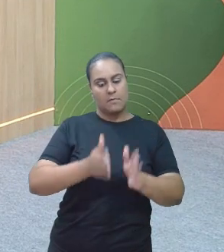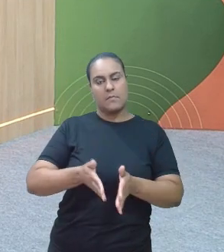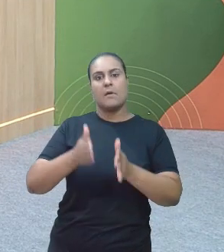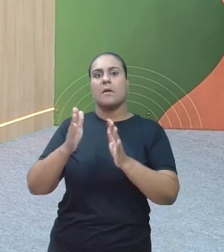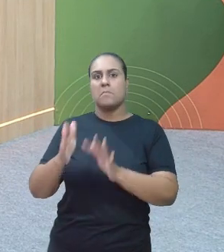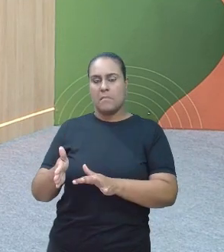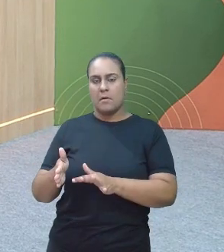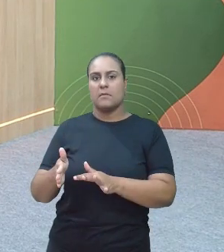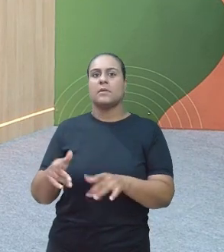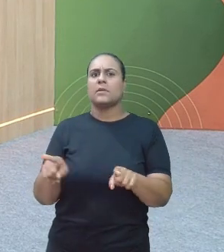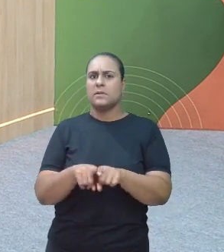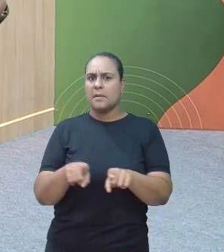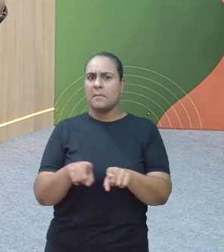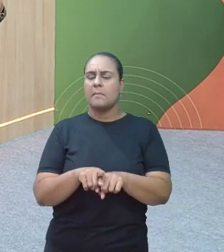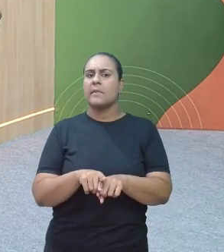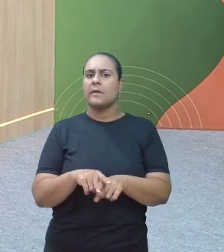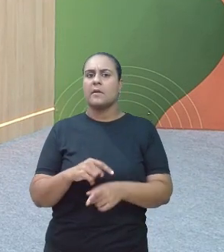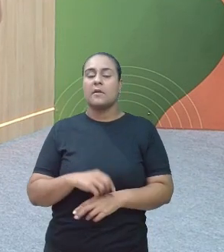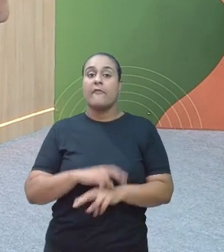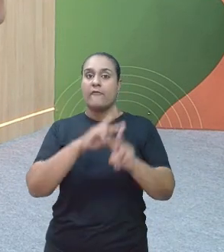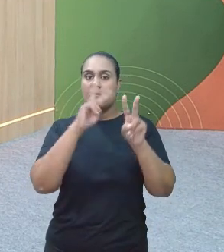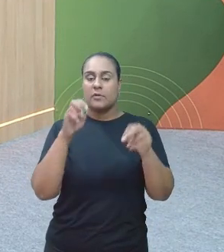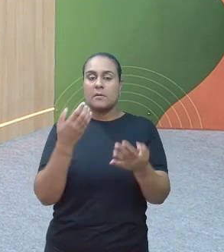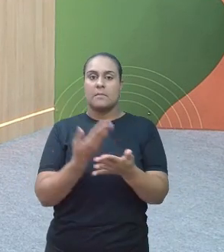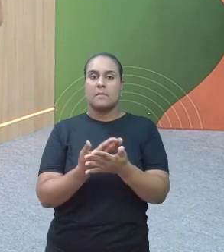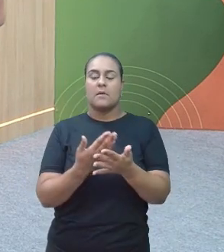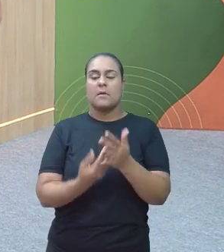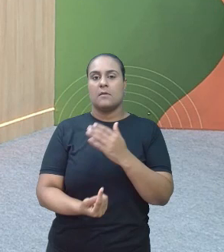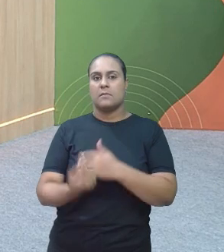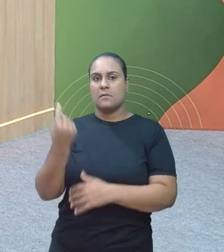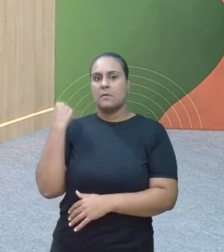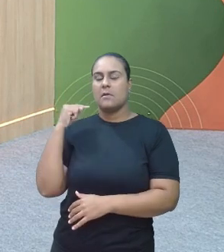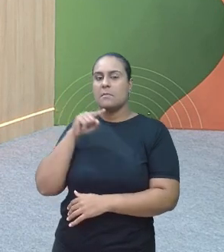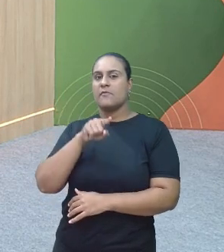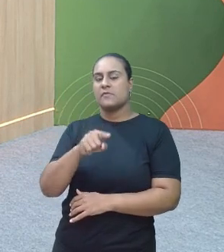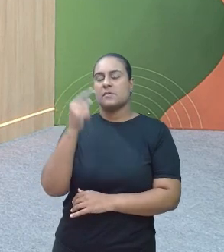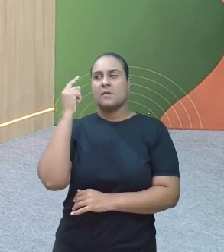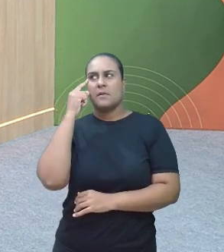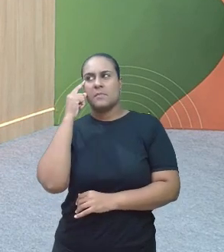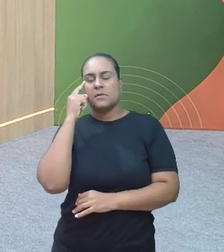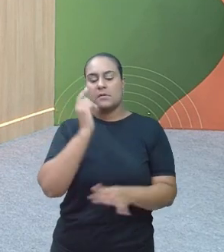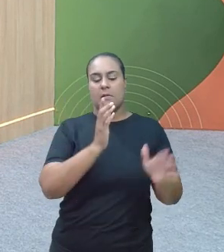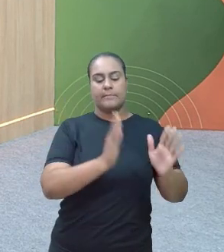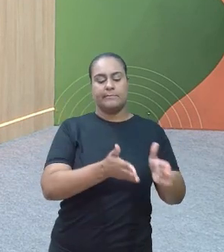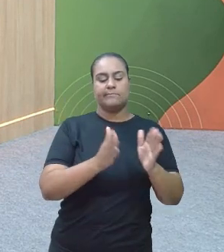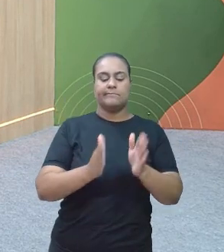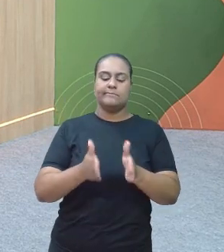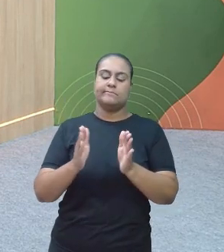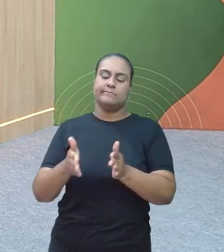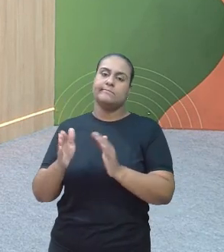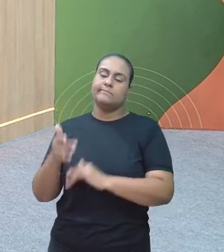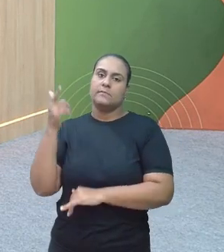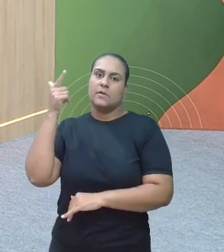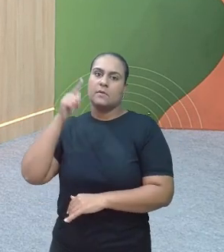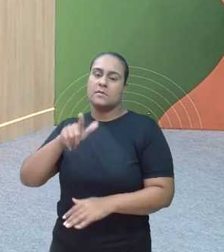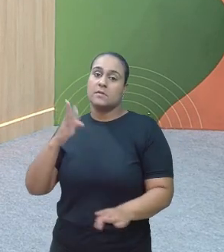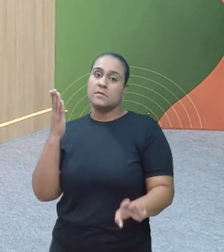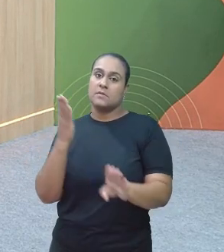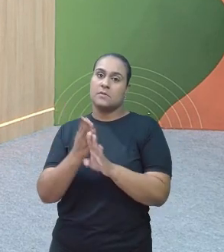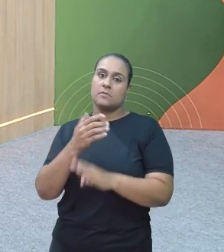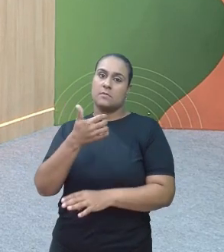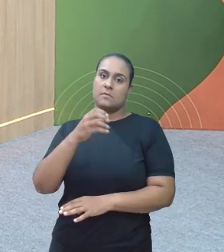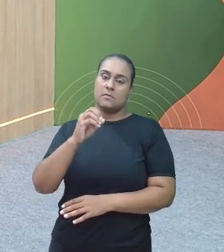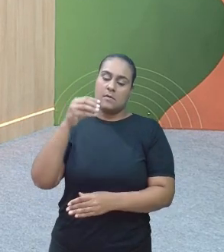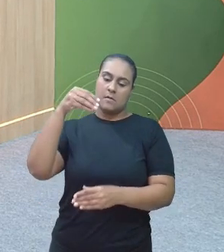aula anterior, né? Lembra que no final da aula anterior eu pedi para que você pensasse sobre essa sequência e conseguisse determinar o